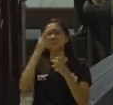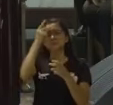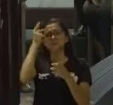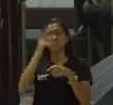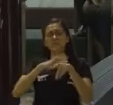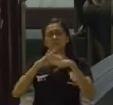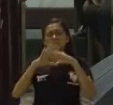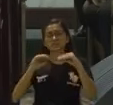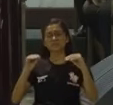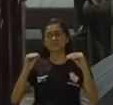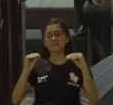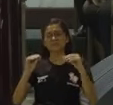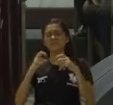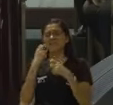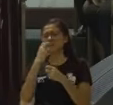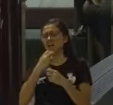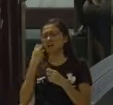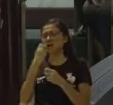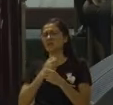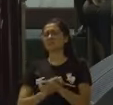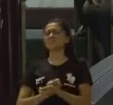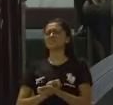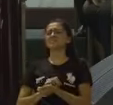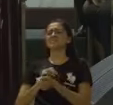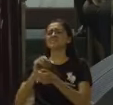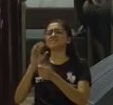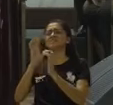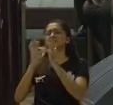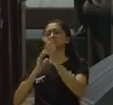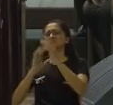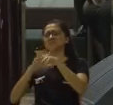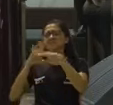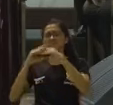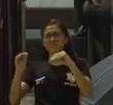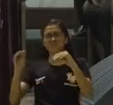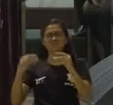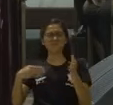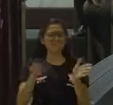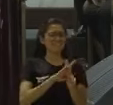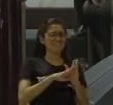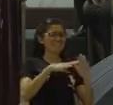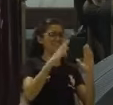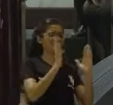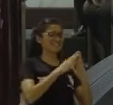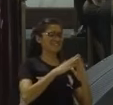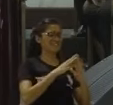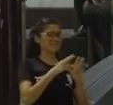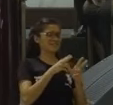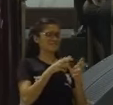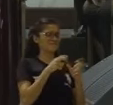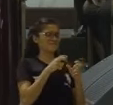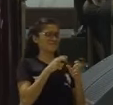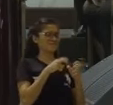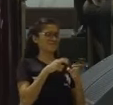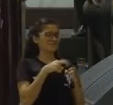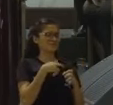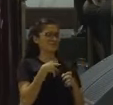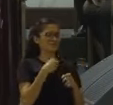faço e chegando em casa, vendo o meu filho podre por